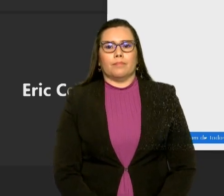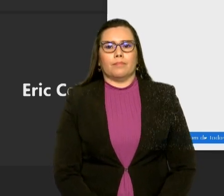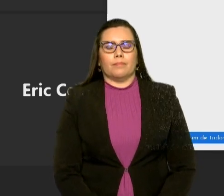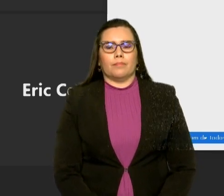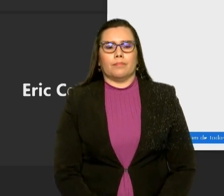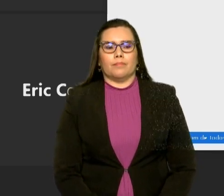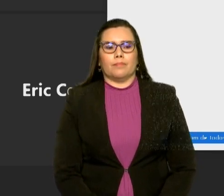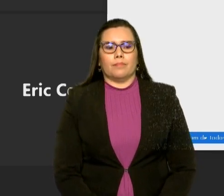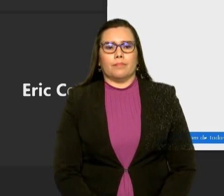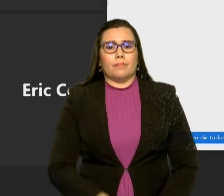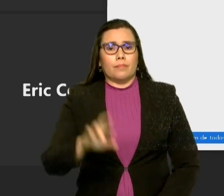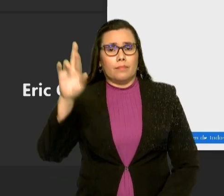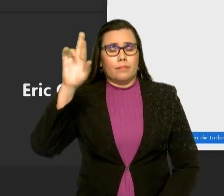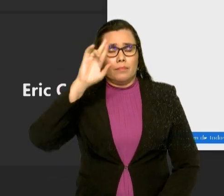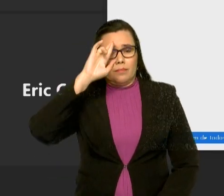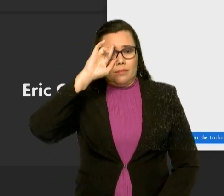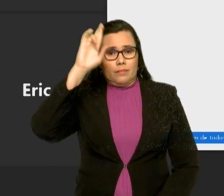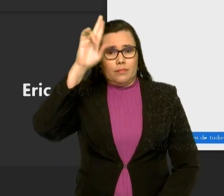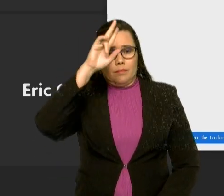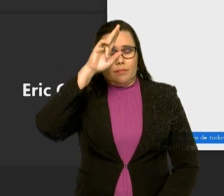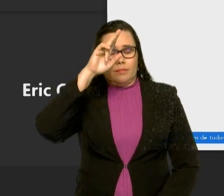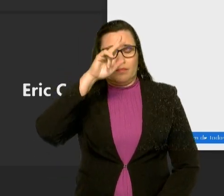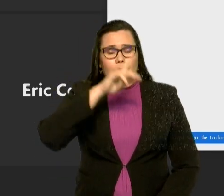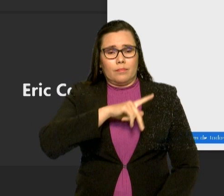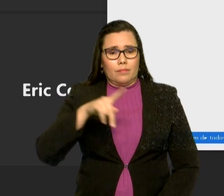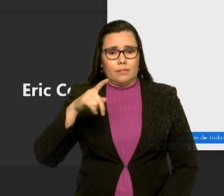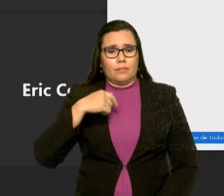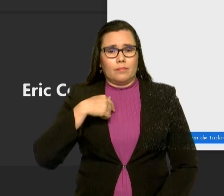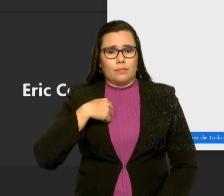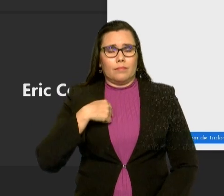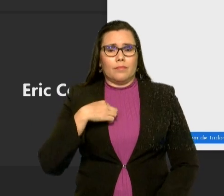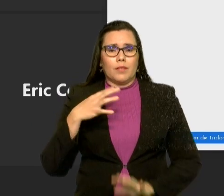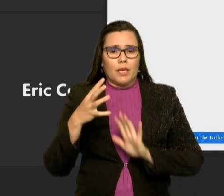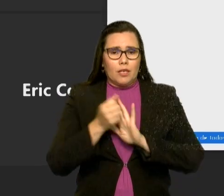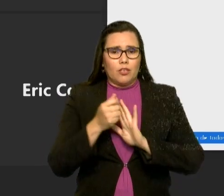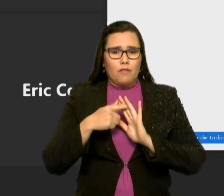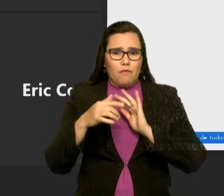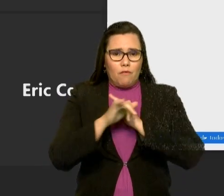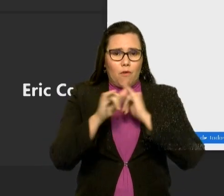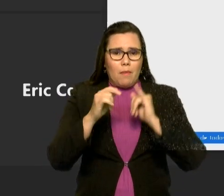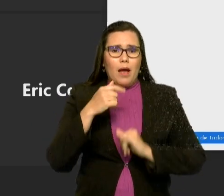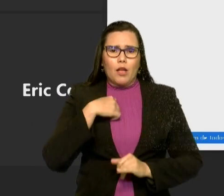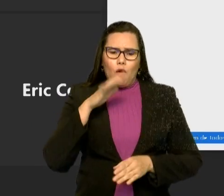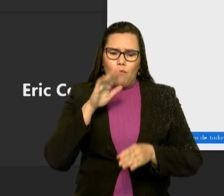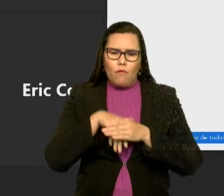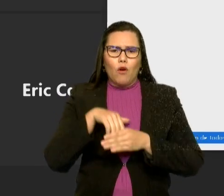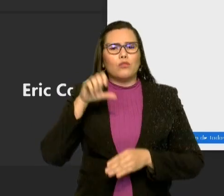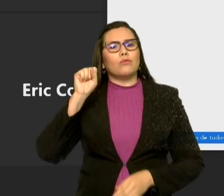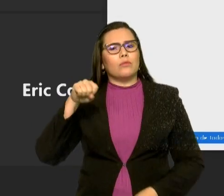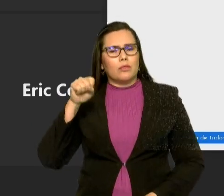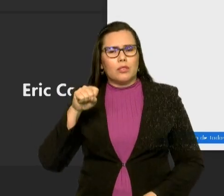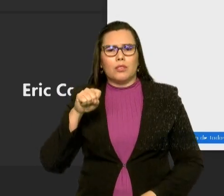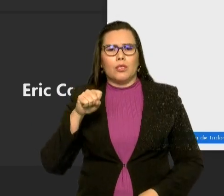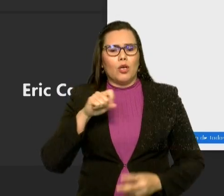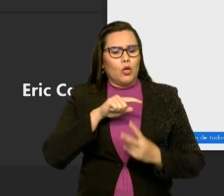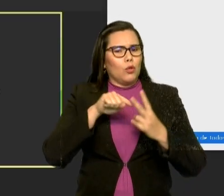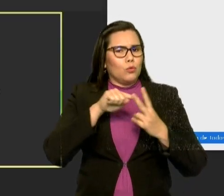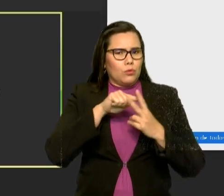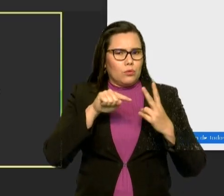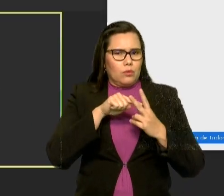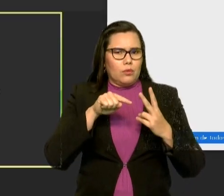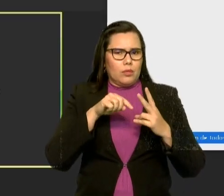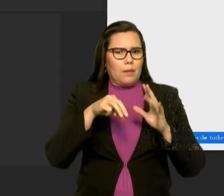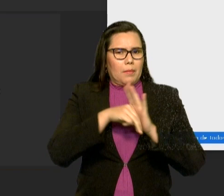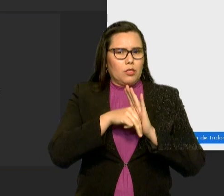Presidente, eu quero registrar meu voto favorável, tanto nessa matéria quanto na medida provisória anterior que foi